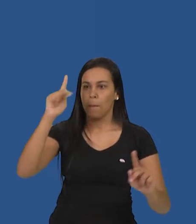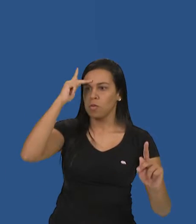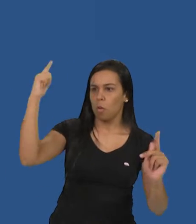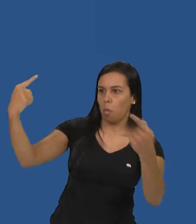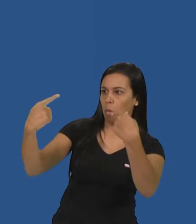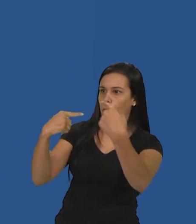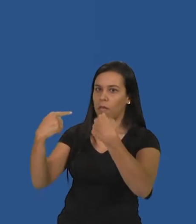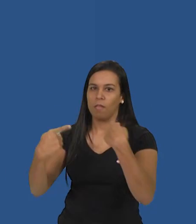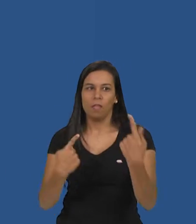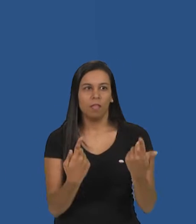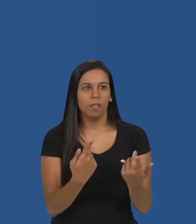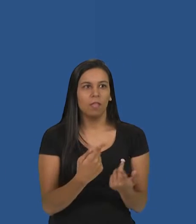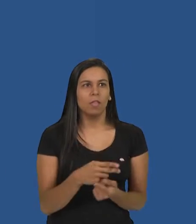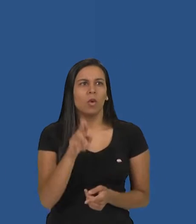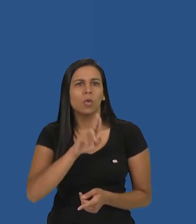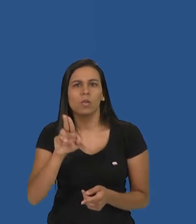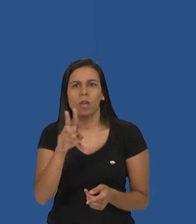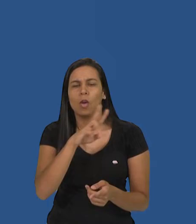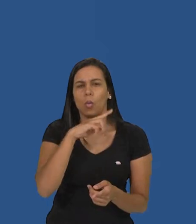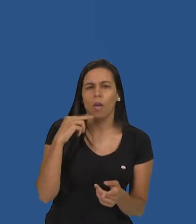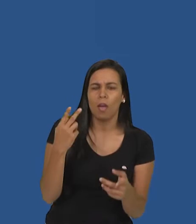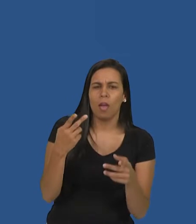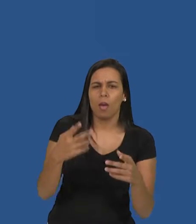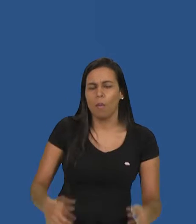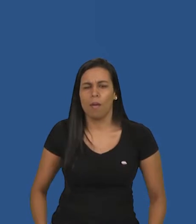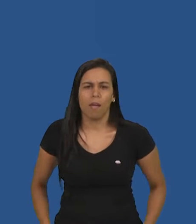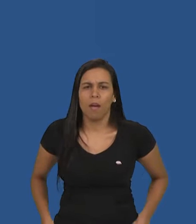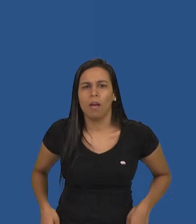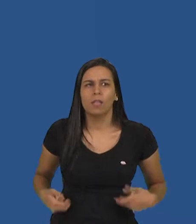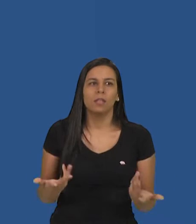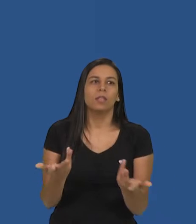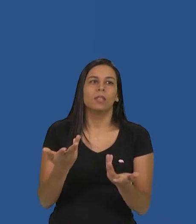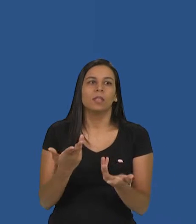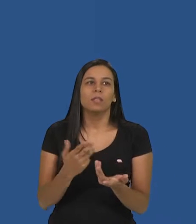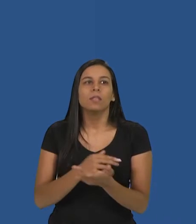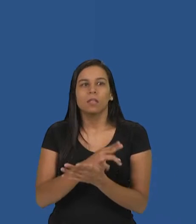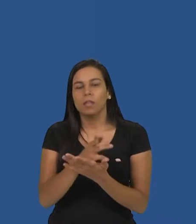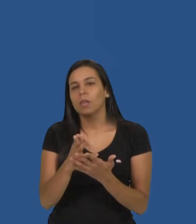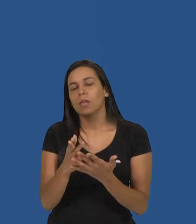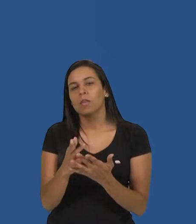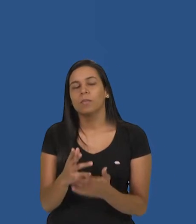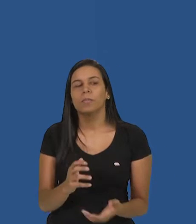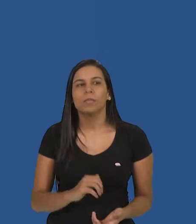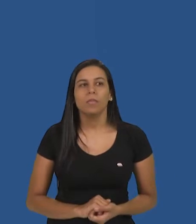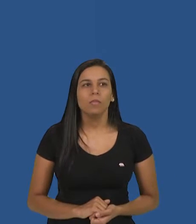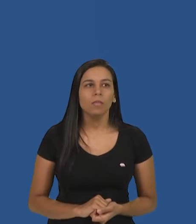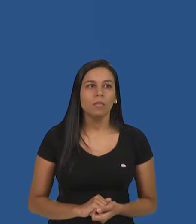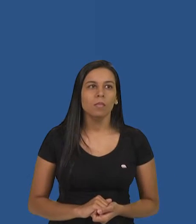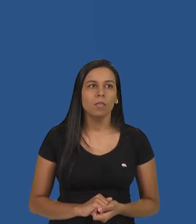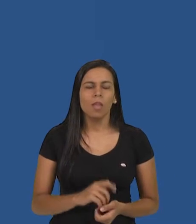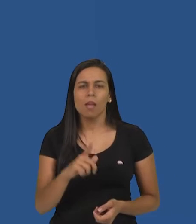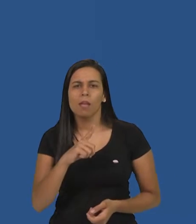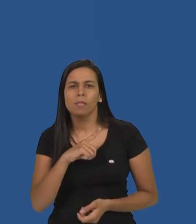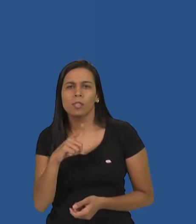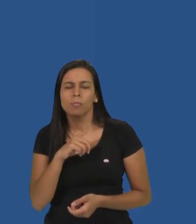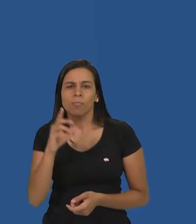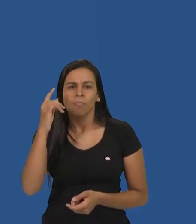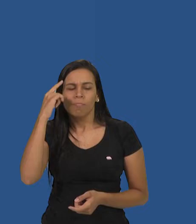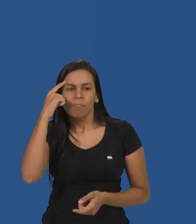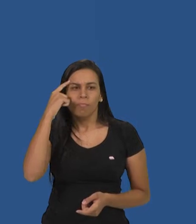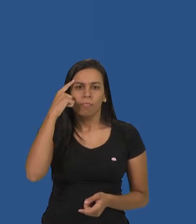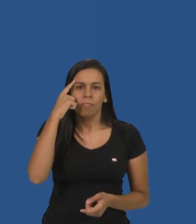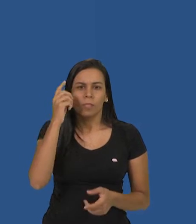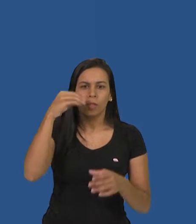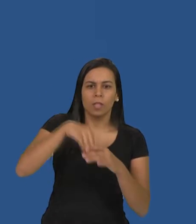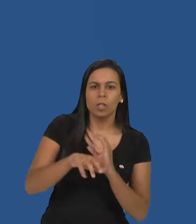uma fuepa, então uma cueca, uma meia, uma calça, é um substantivo feminino. Então se a gente tentar levar esse raciocínio para inglês, como é que isso pode ser